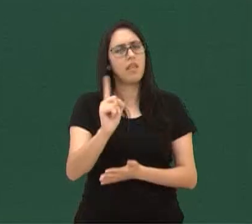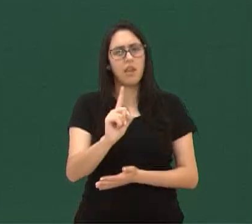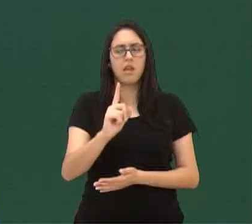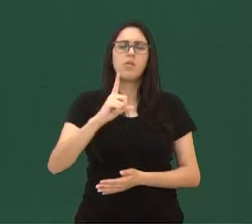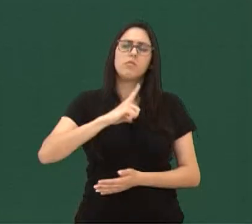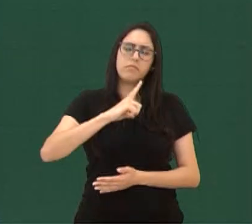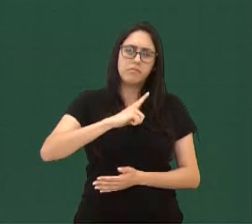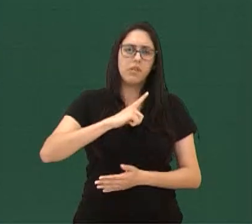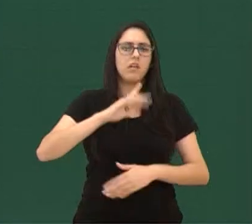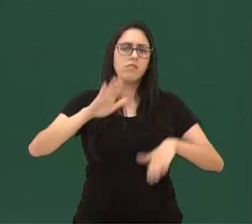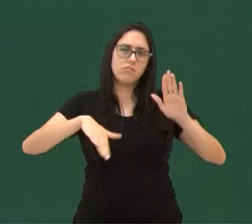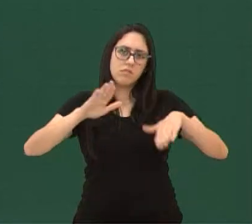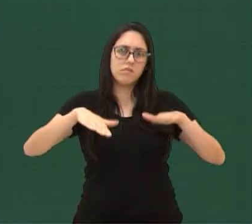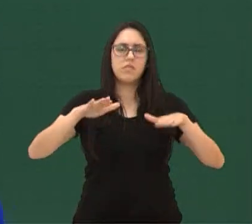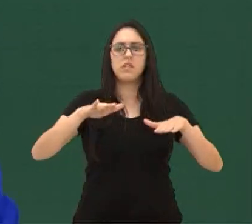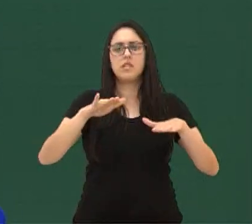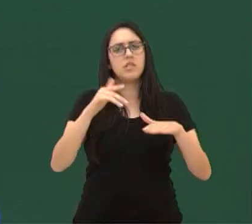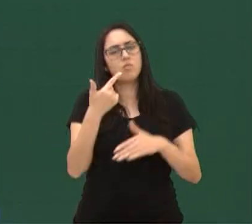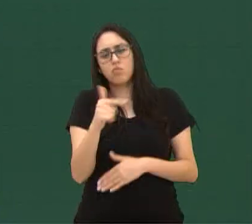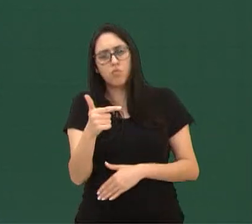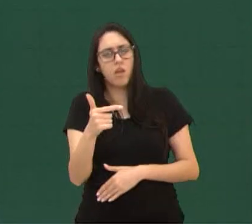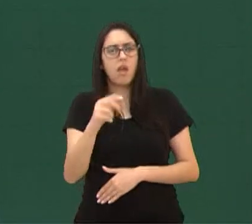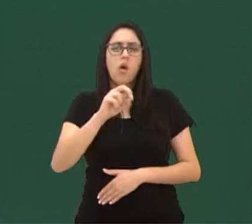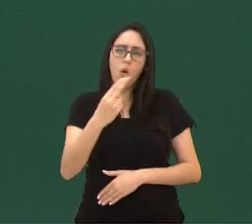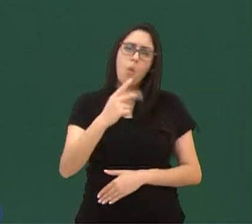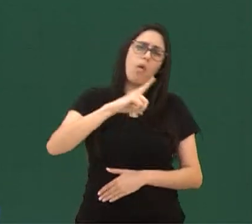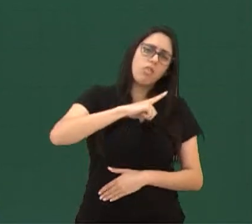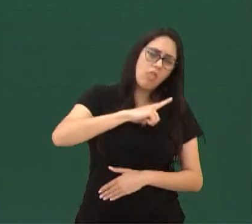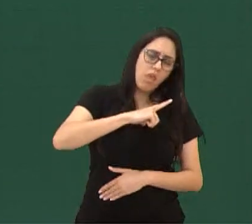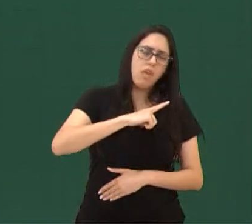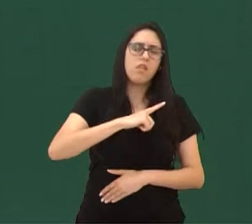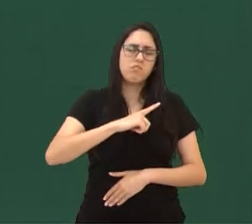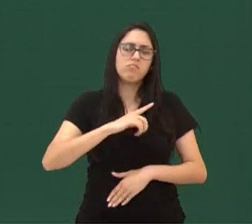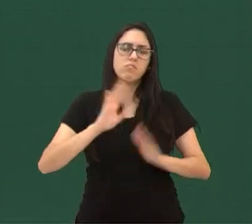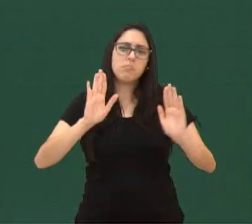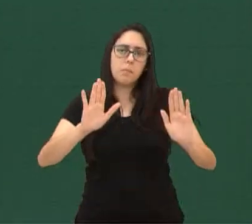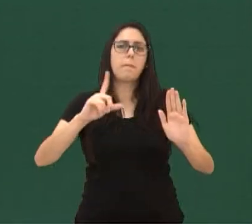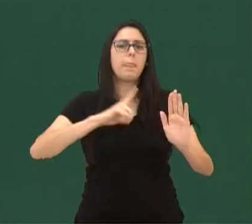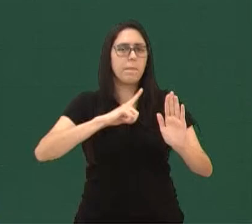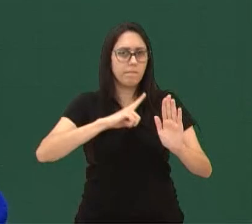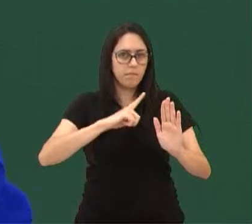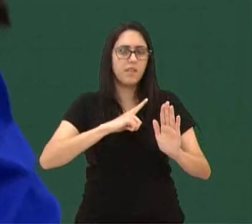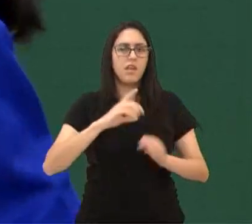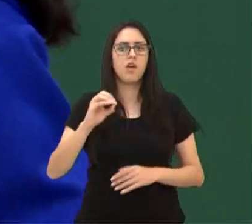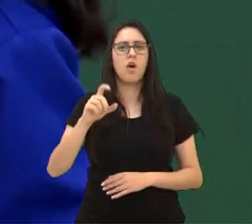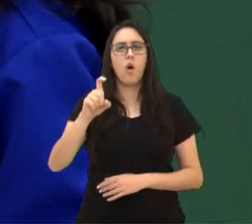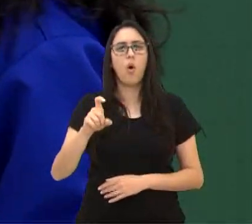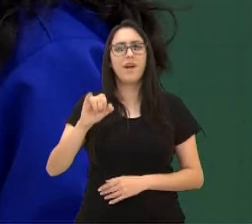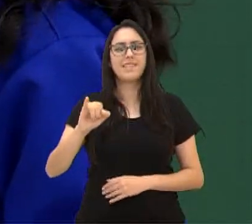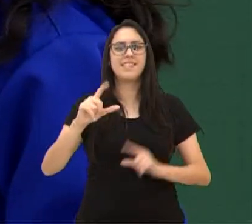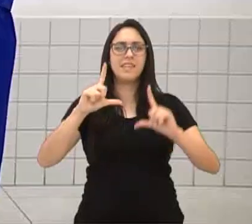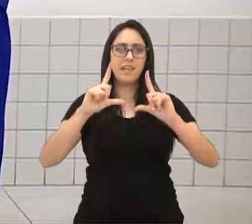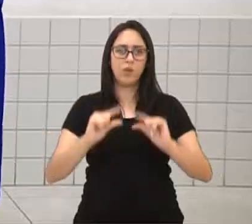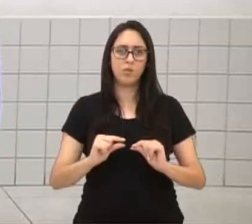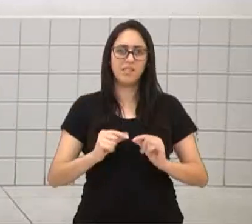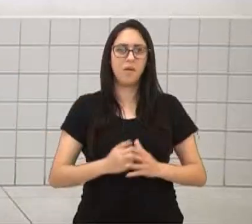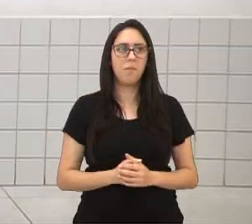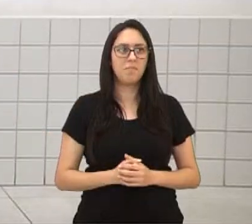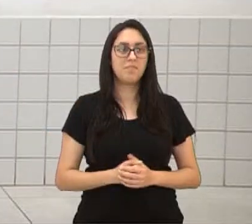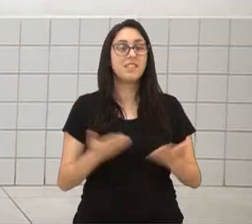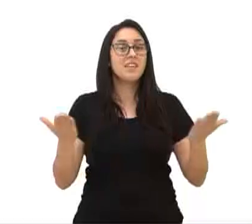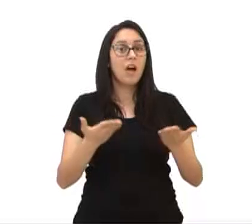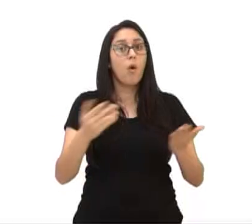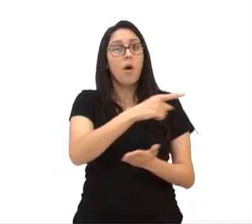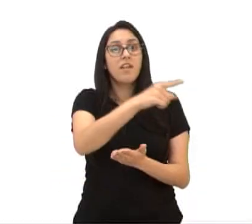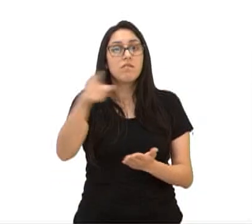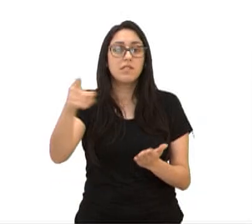reações onde não aparece o oxigênio em nenhuma das substâncias e mesmo assim tem oxirredução. Olha só, isso aqui eu quero no caderno